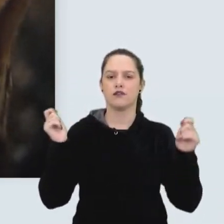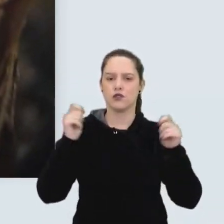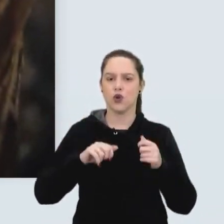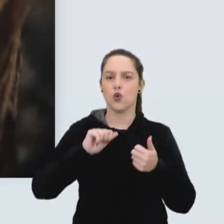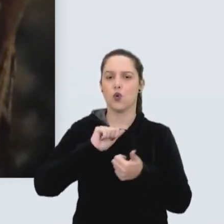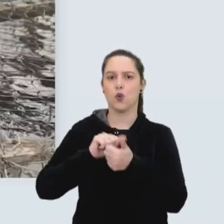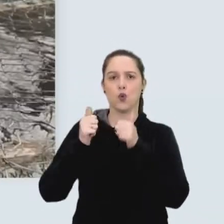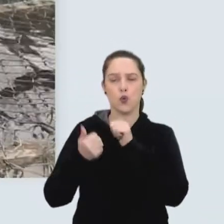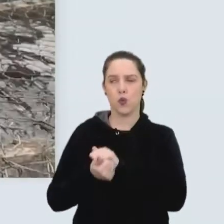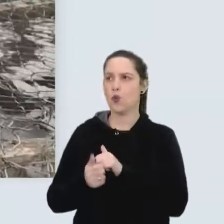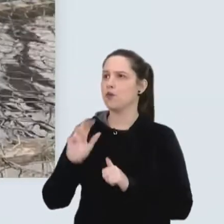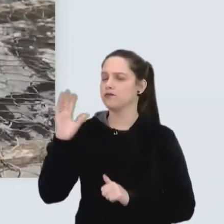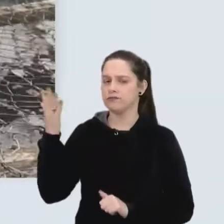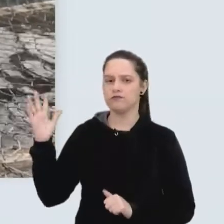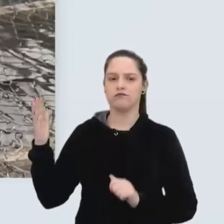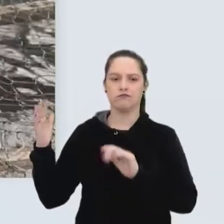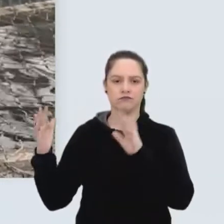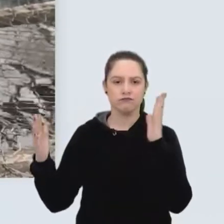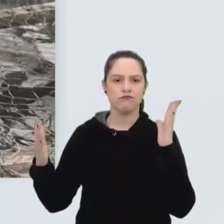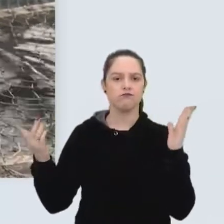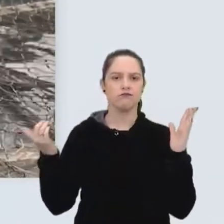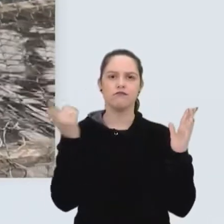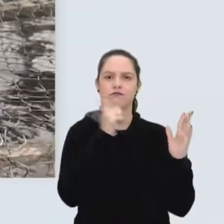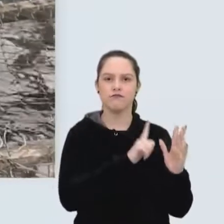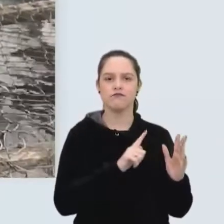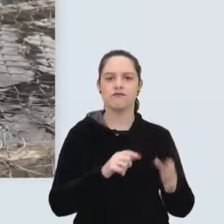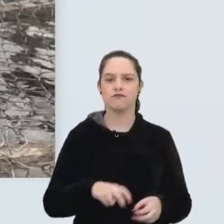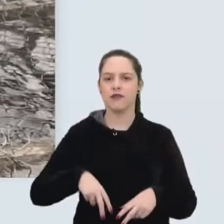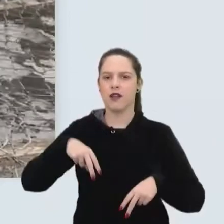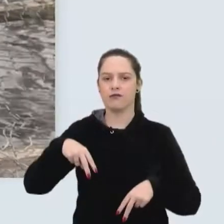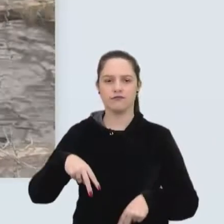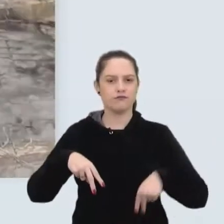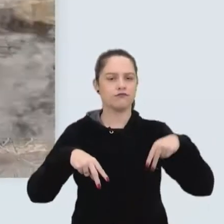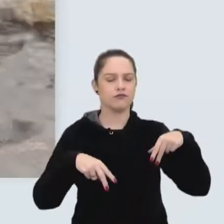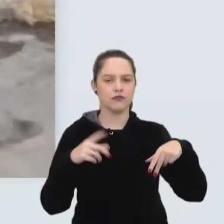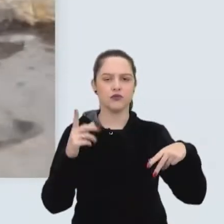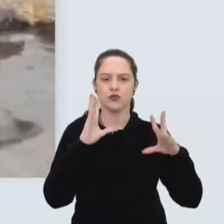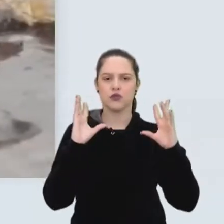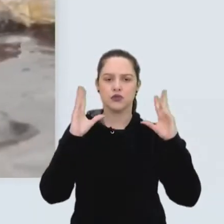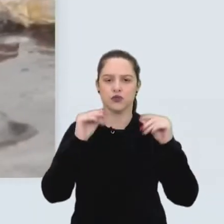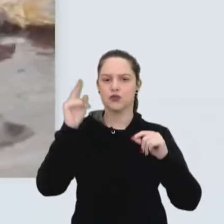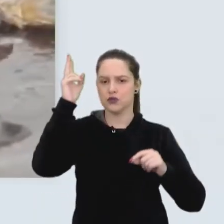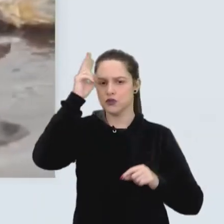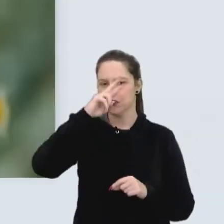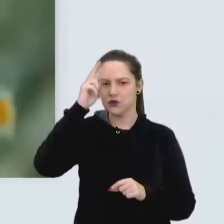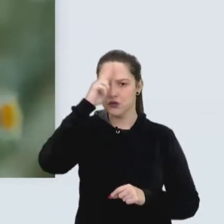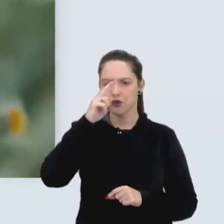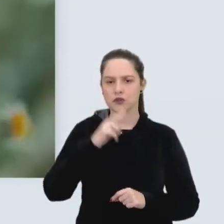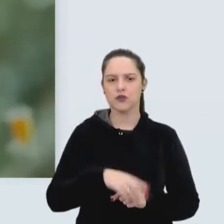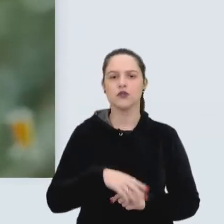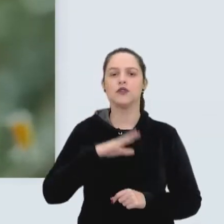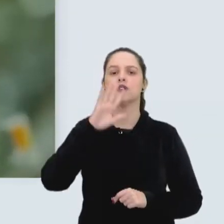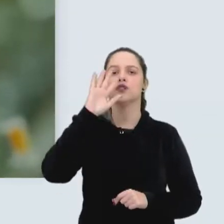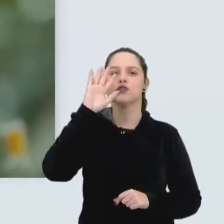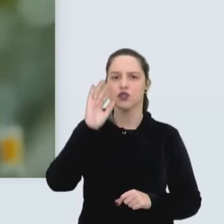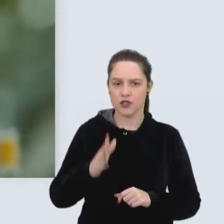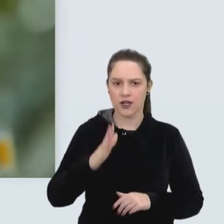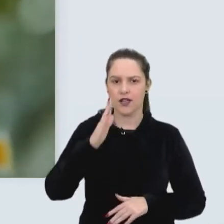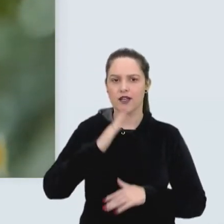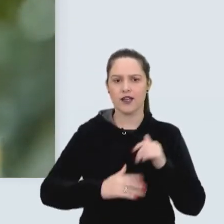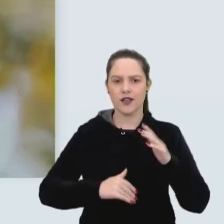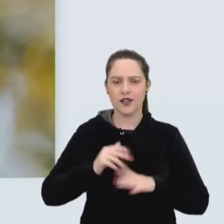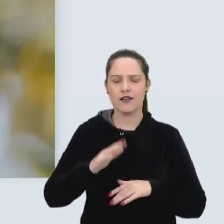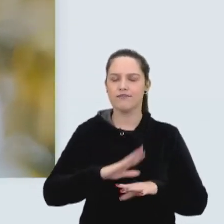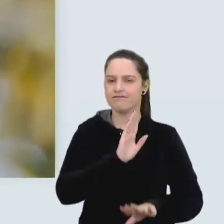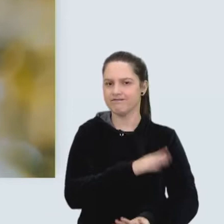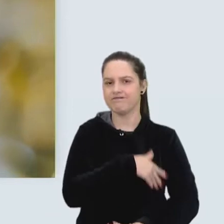impactar o ambiente e contribuem para a economia local coletando frutas, óleos e peixes. Já as unidades de proteção